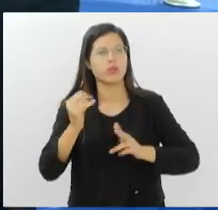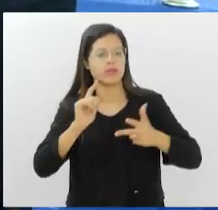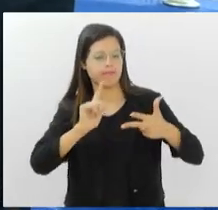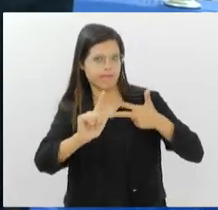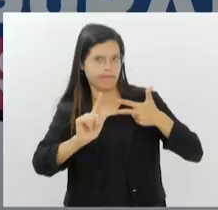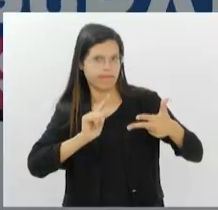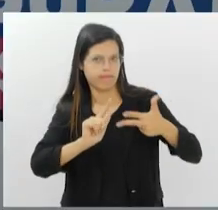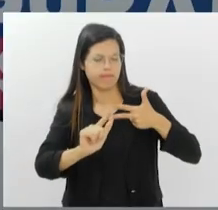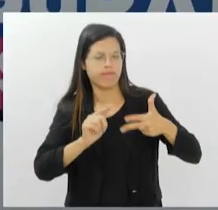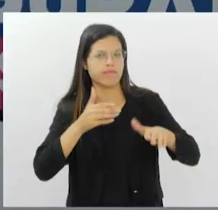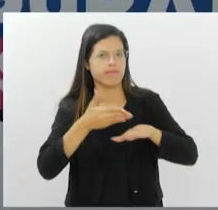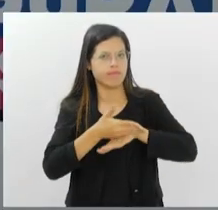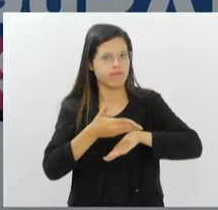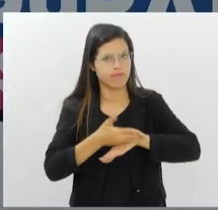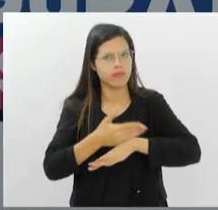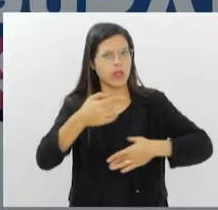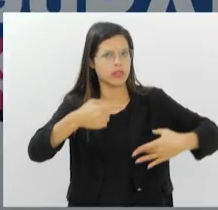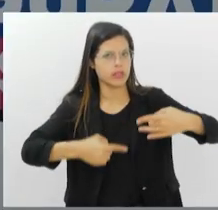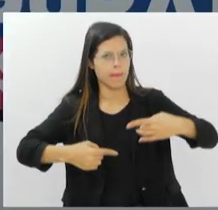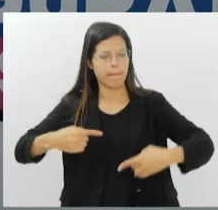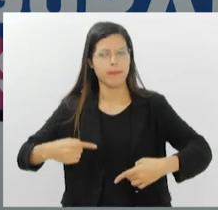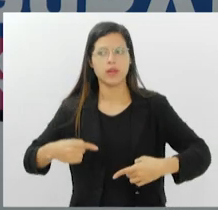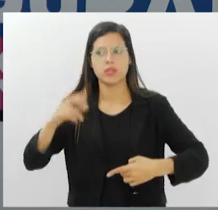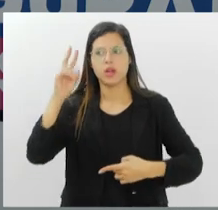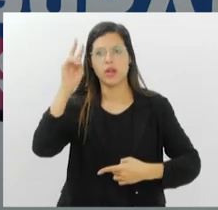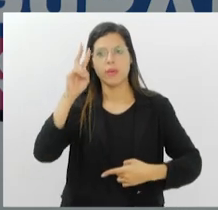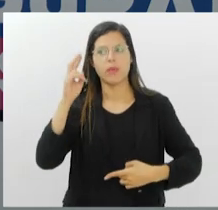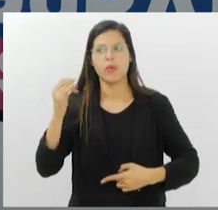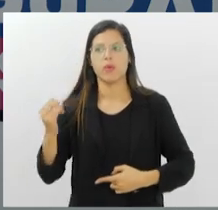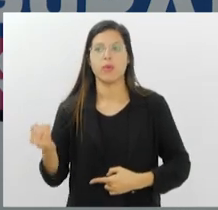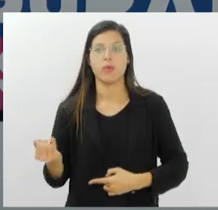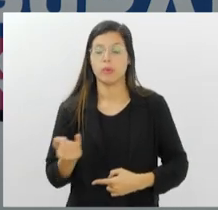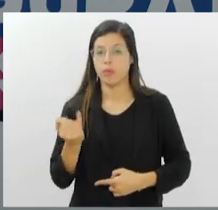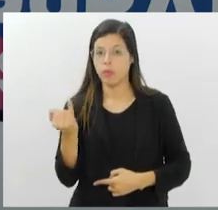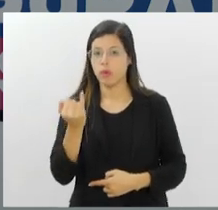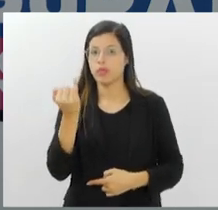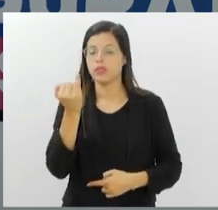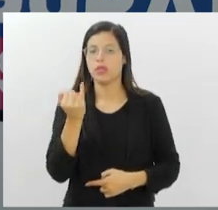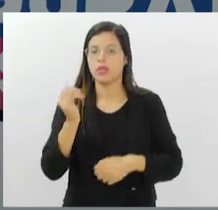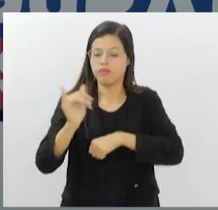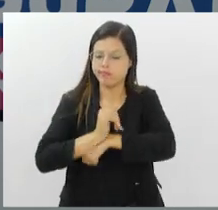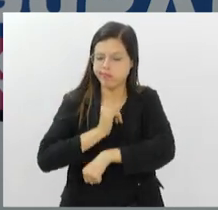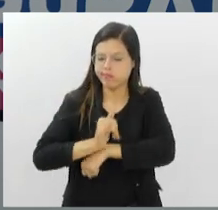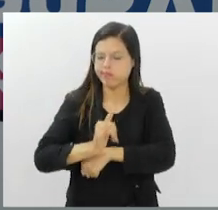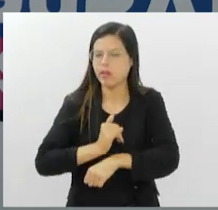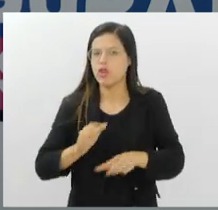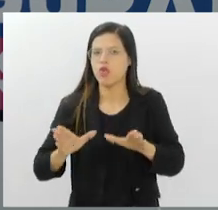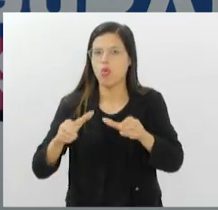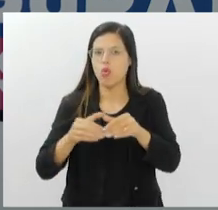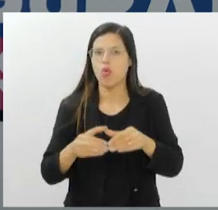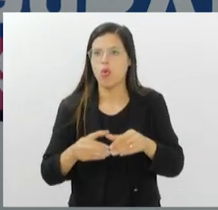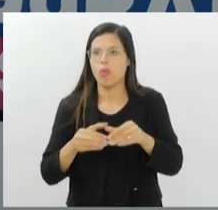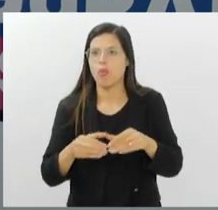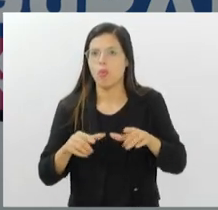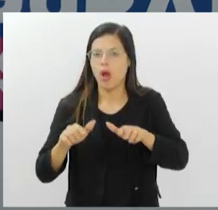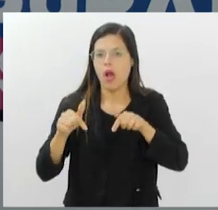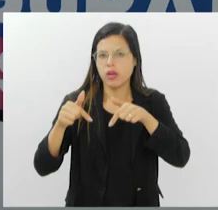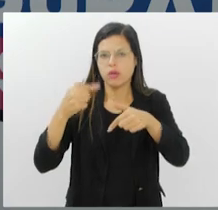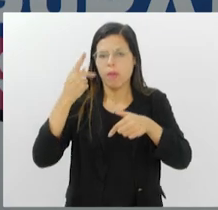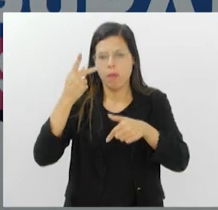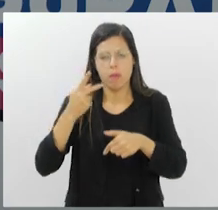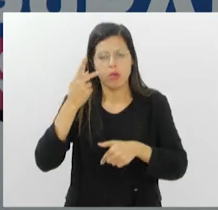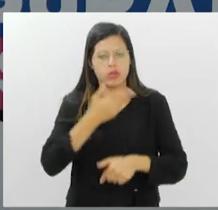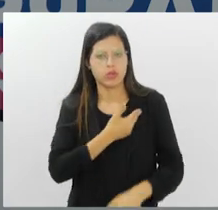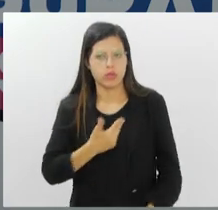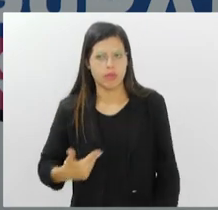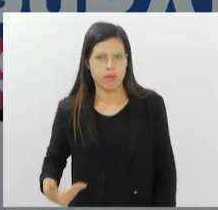nessa discussão e lembrou que é fundamental estabelecer estratégias conjuntas para efetivar políticas públicas de prevenção à